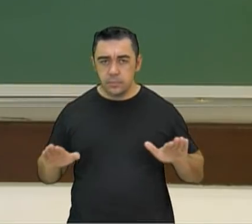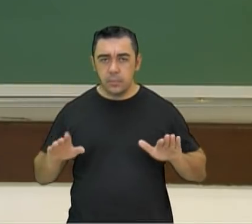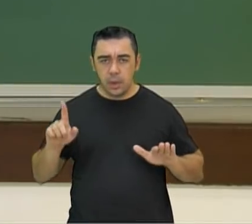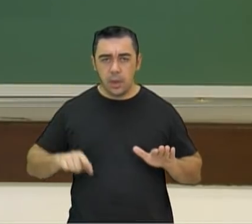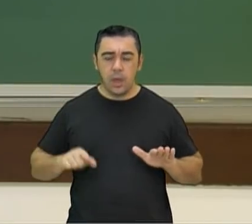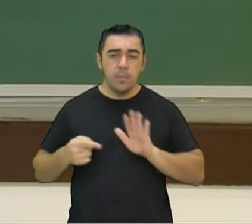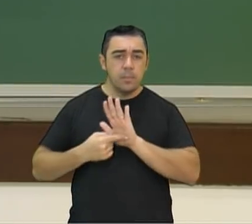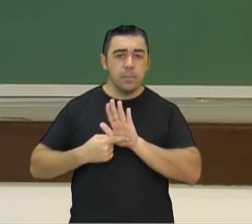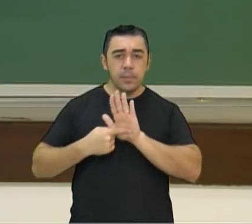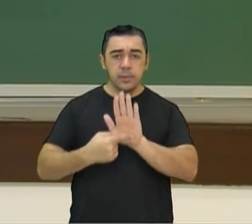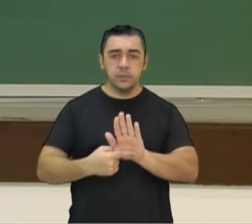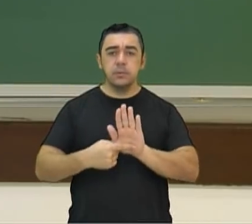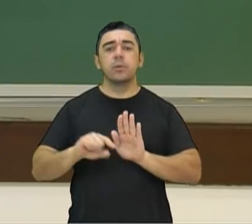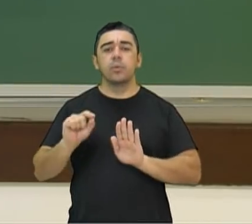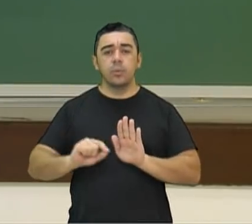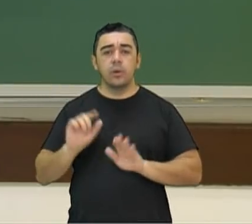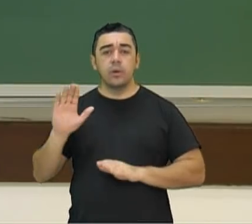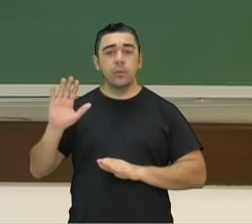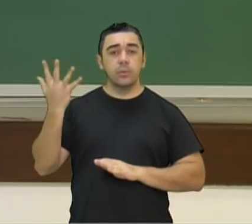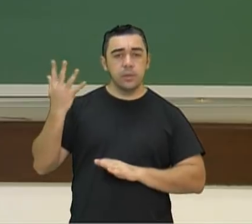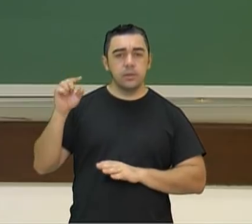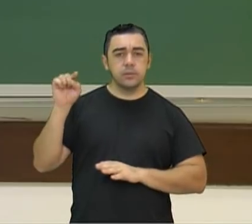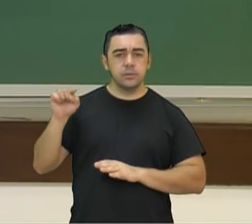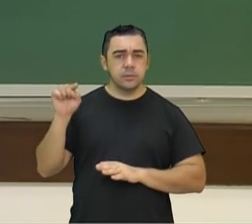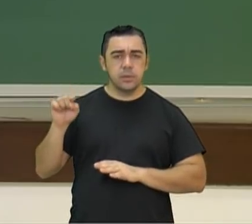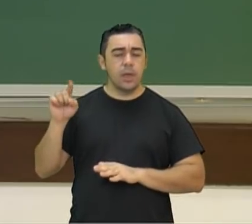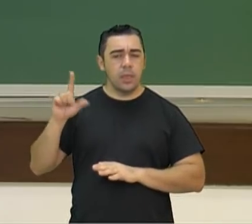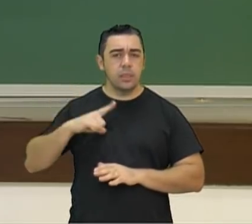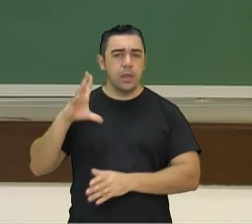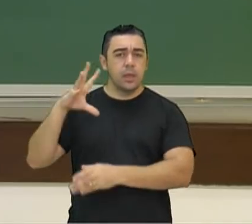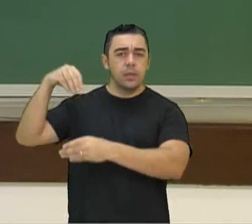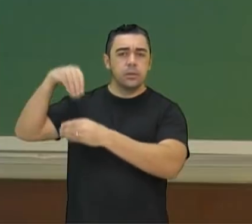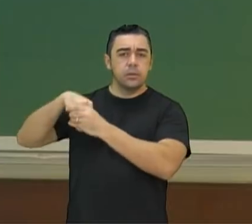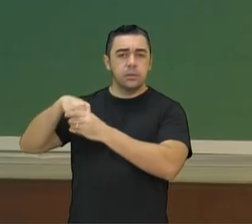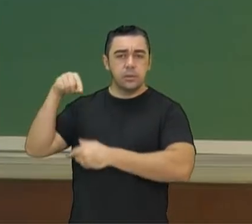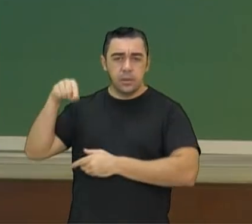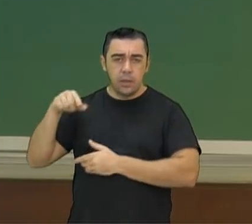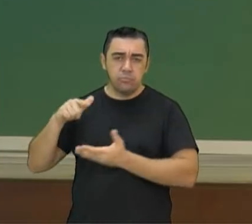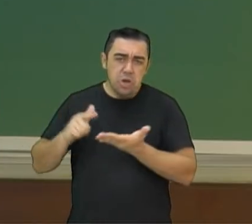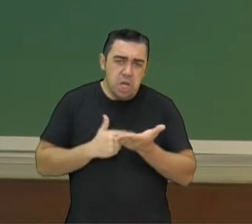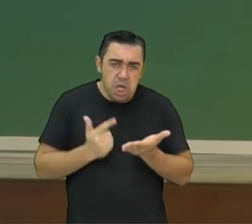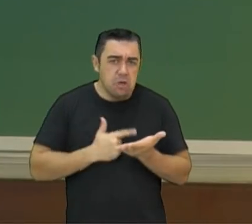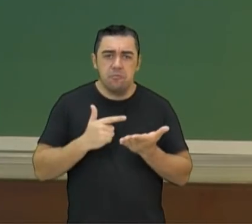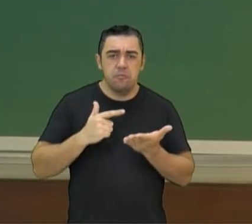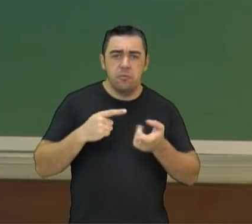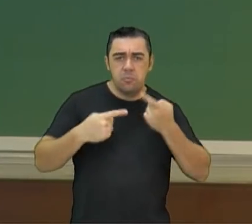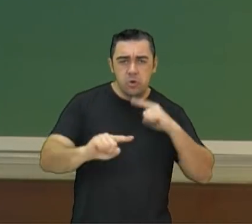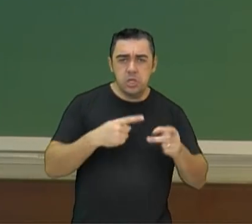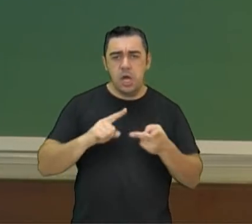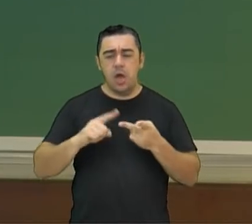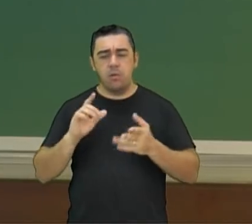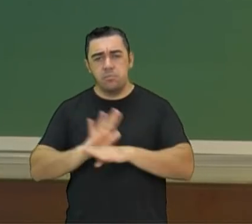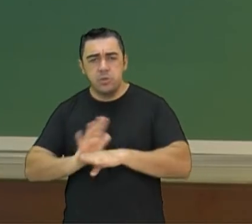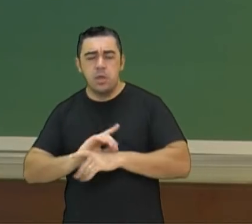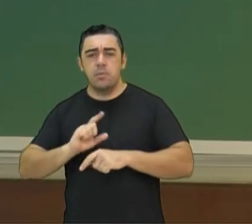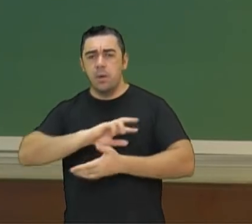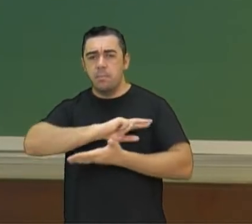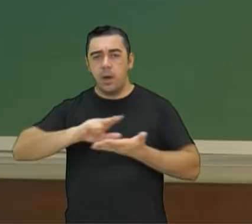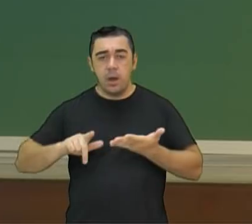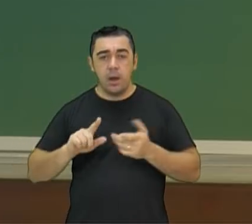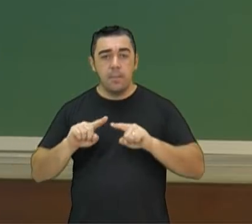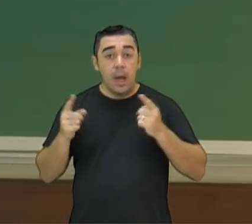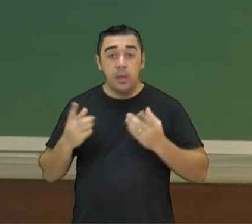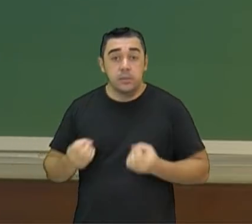fazer uma exposição dos fatos ali, né? Uma exposição dos elementos que compõem aquela obra artística, mas sem se emocionar demais,